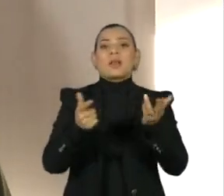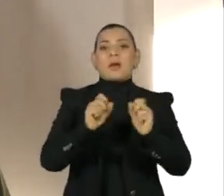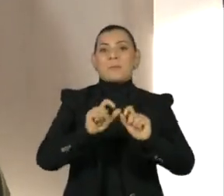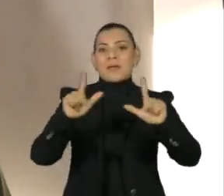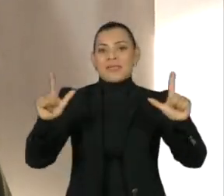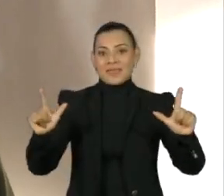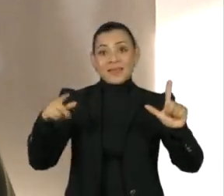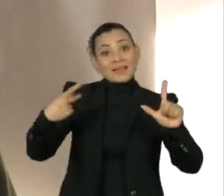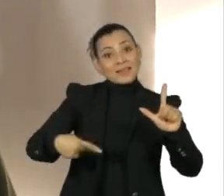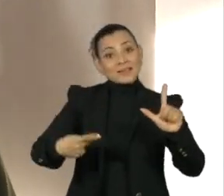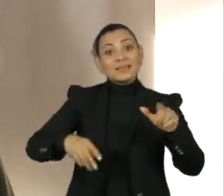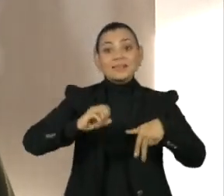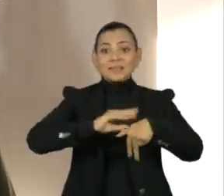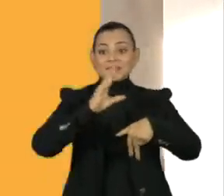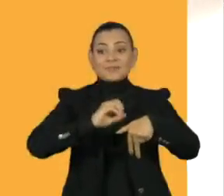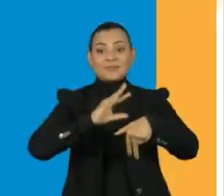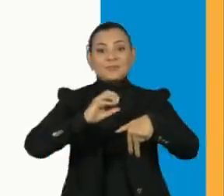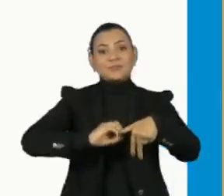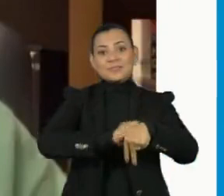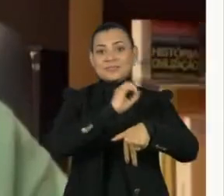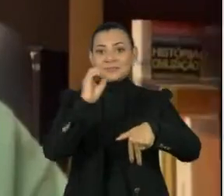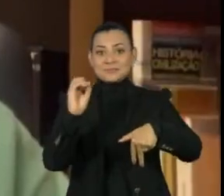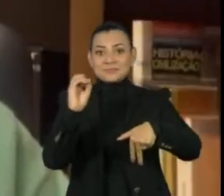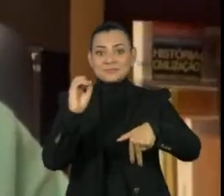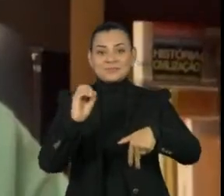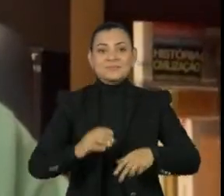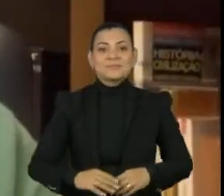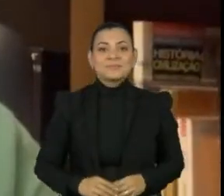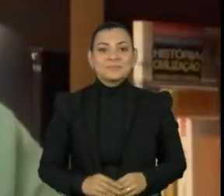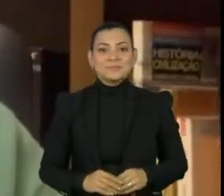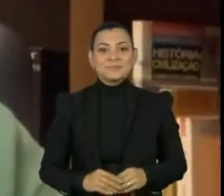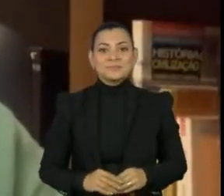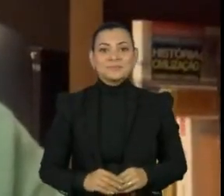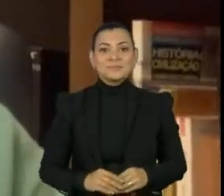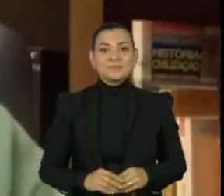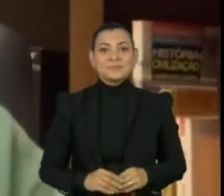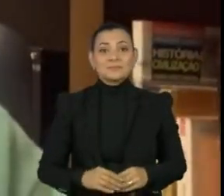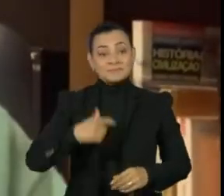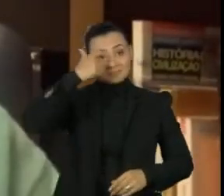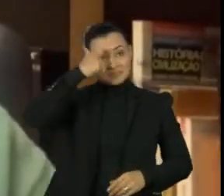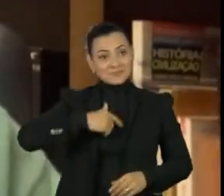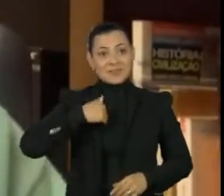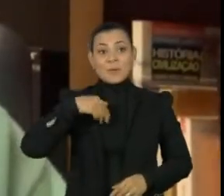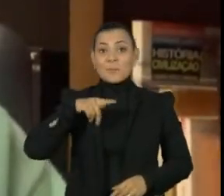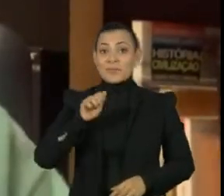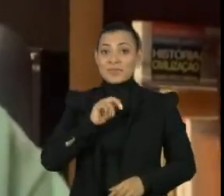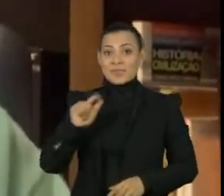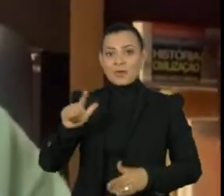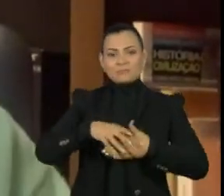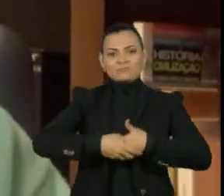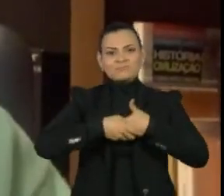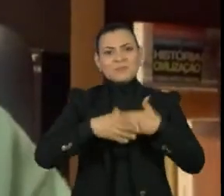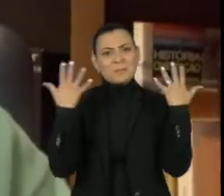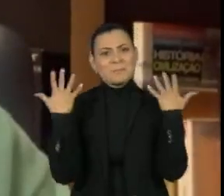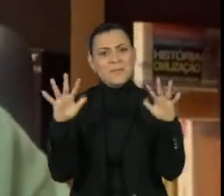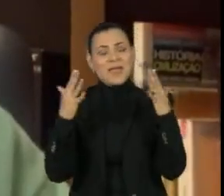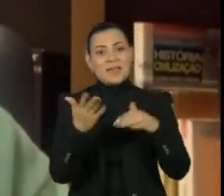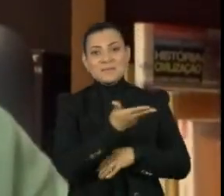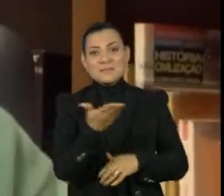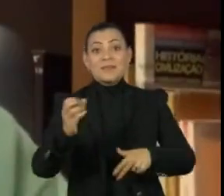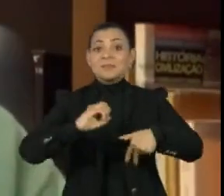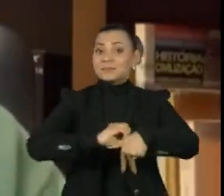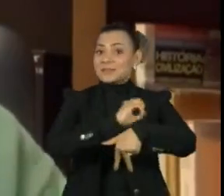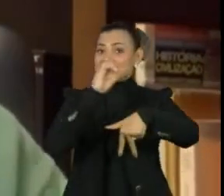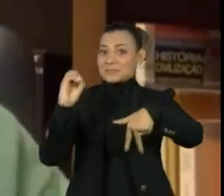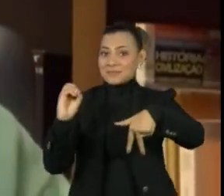TV Cultura do nosso estado de São Paulo. Eu, Miguel Reale Júnior, cumprimento a TV Cultura pela estreia do Esta